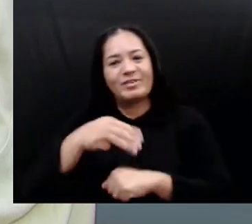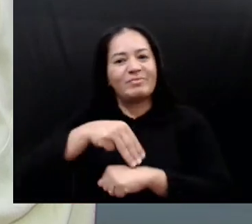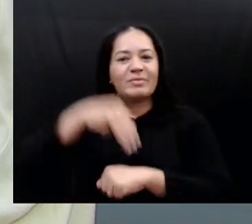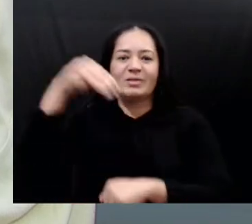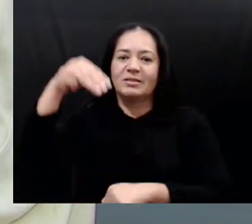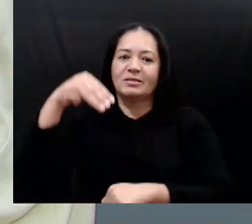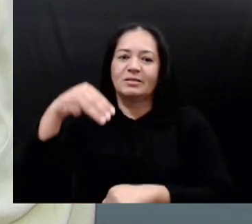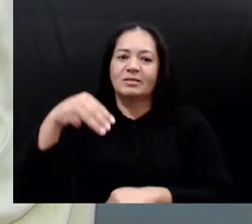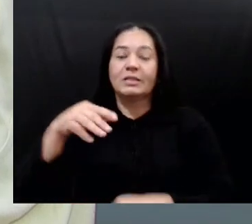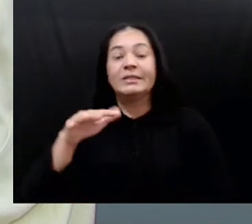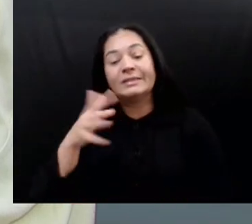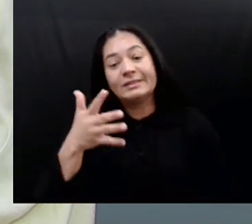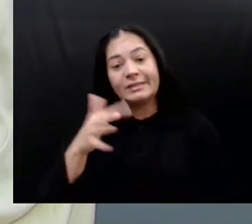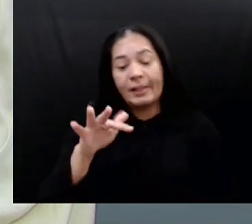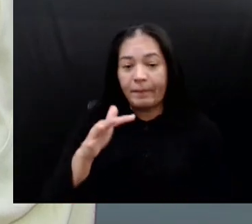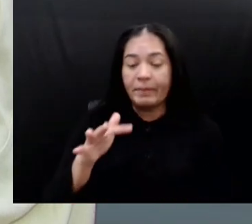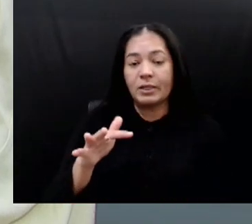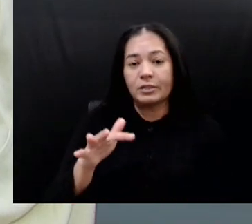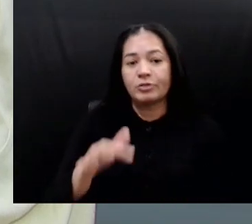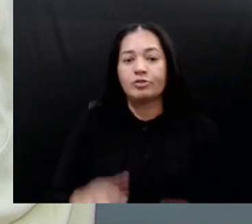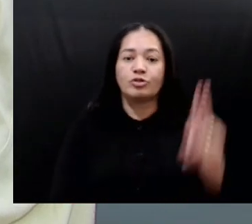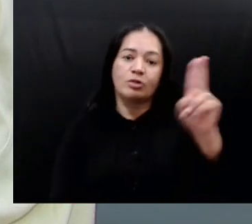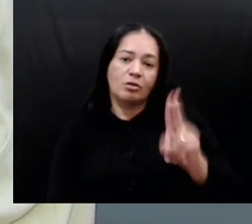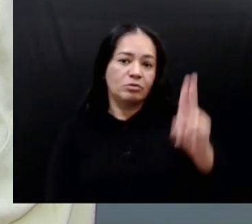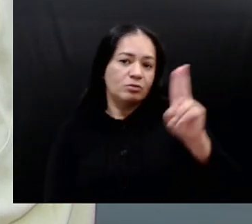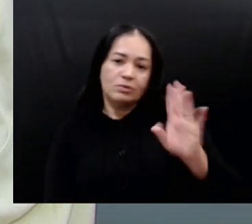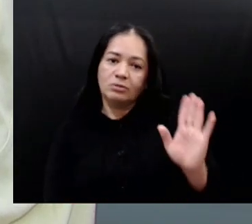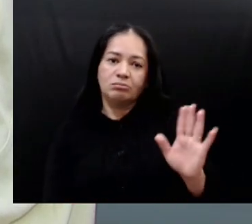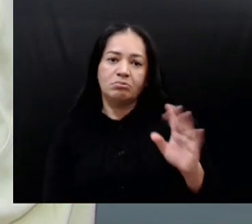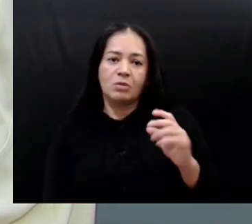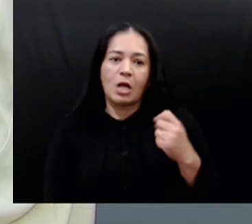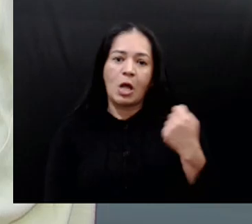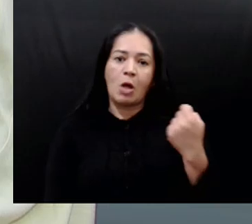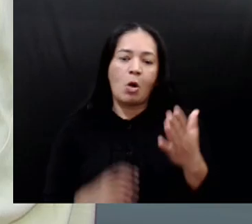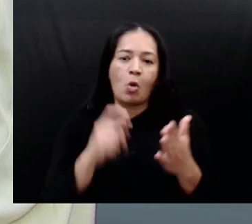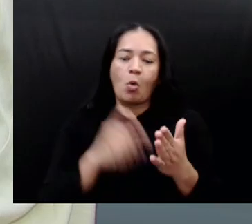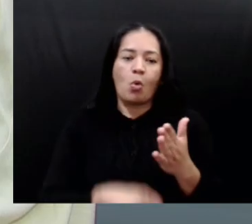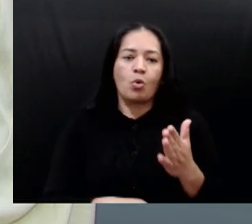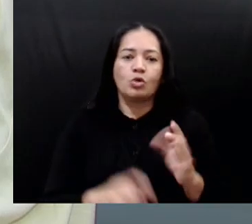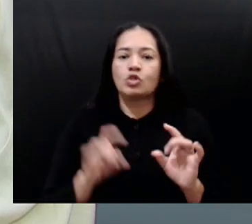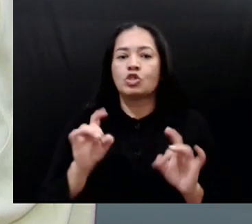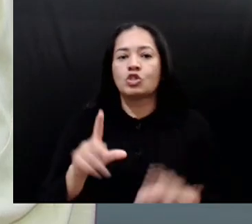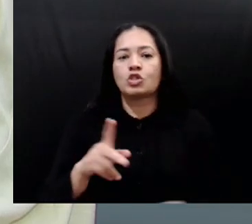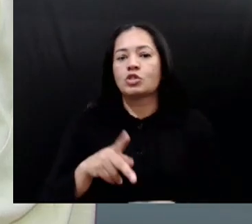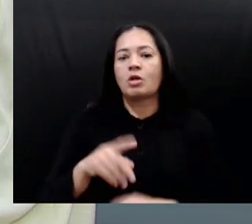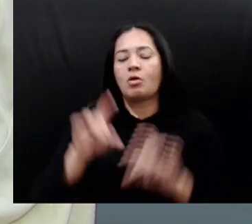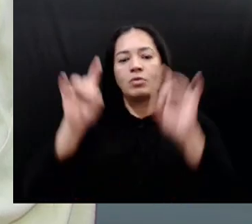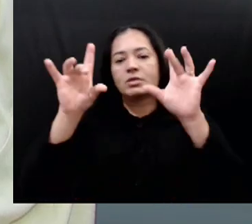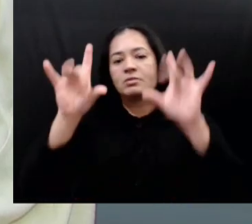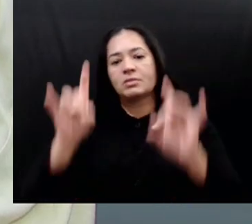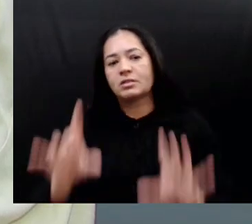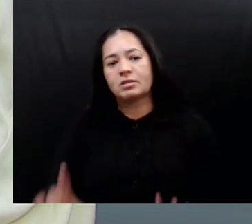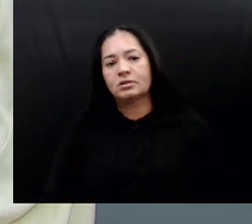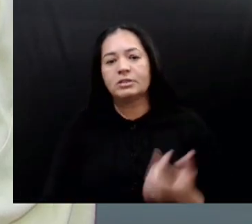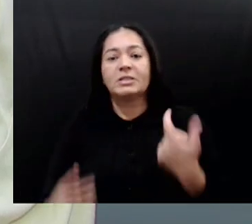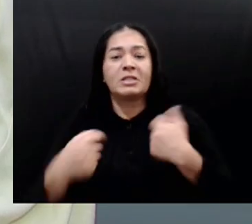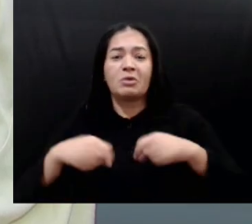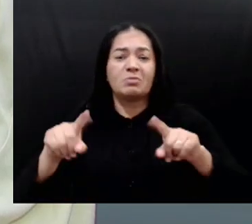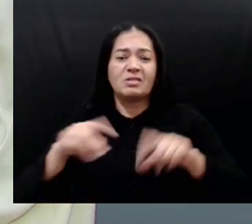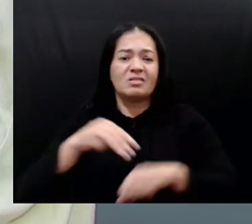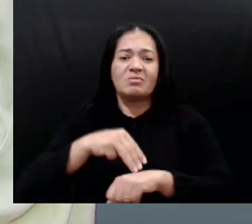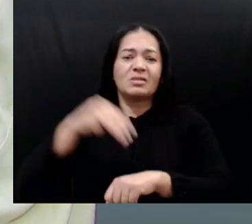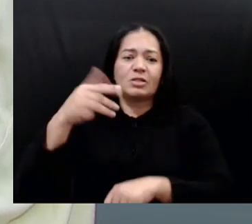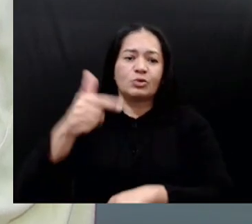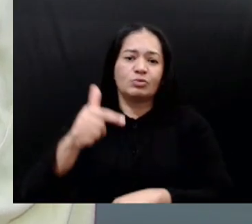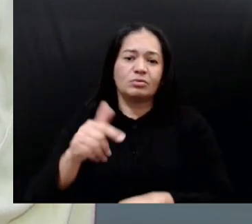da universidade. Tem universidade que ele contrata sendo somente um especialista, ele não tem nem mestrado, depende muito da instituição, né? Uma política